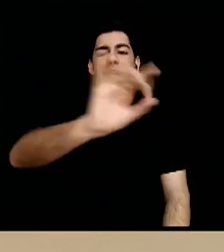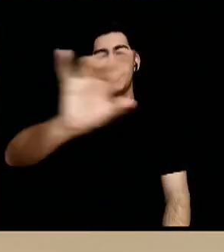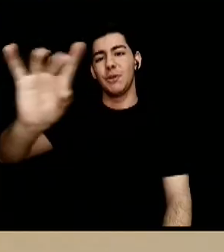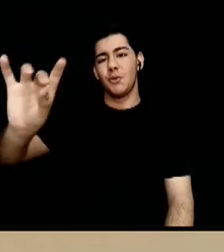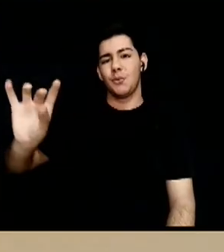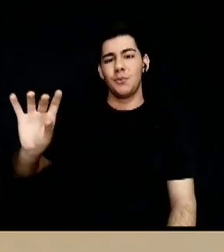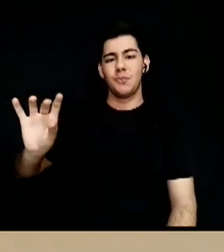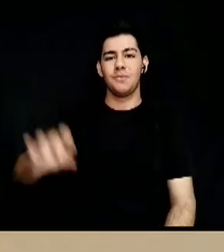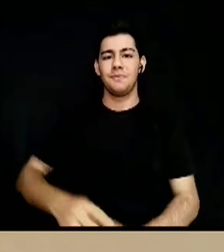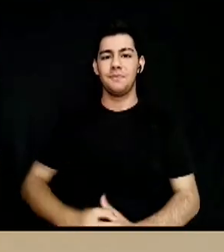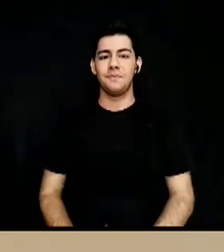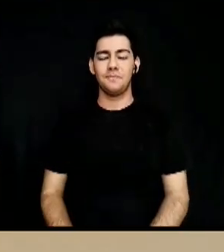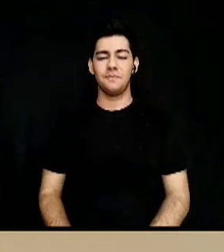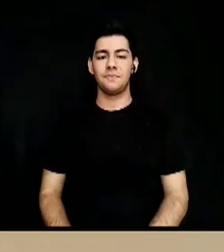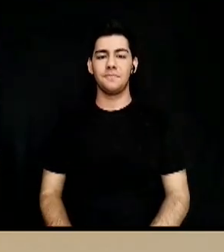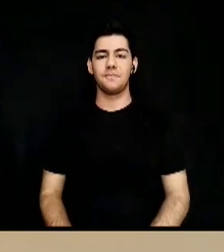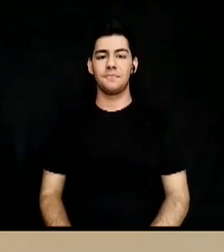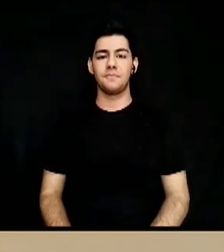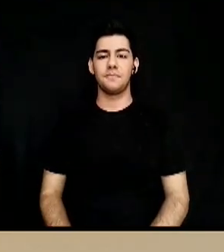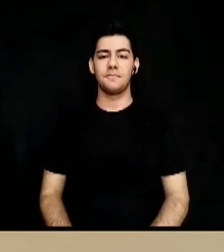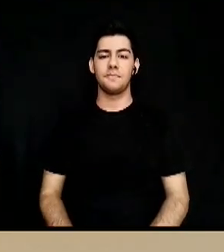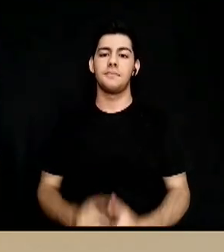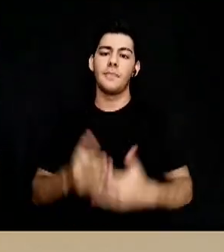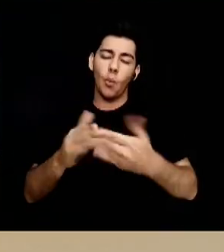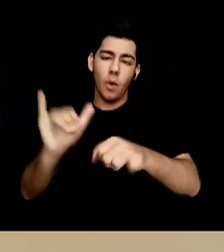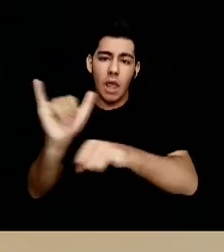E com essa técnica você consegue fazer